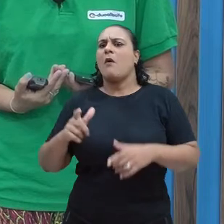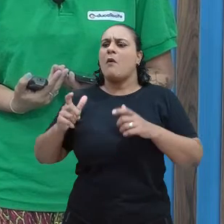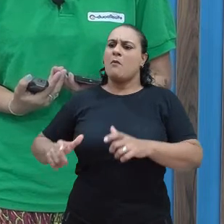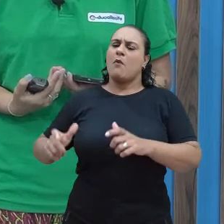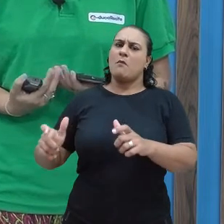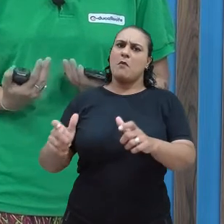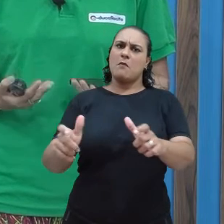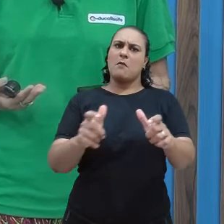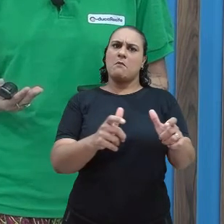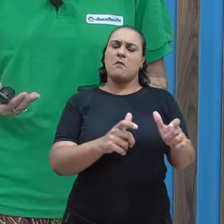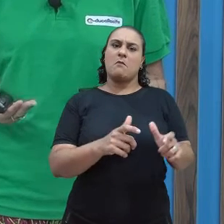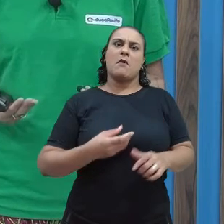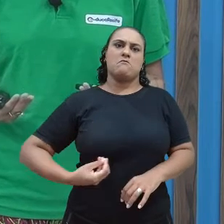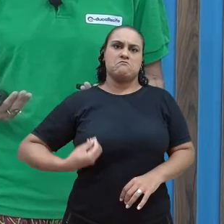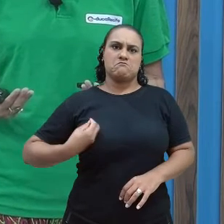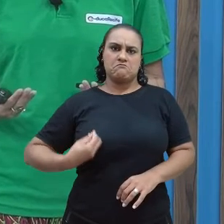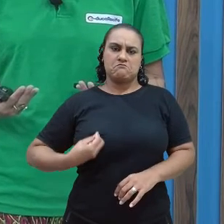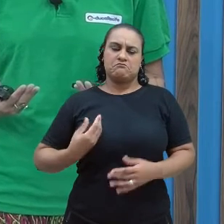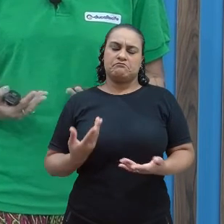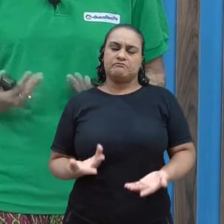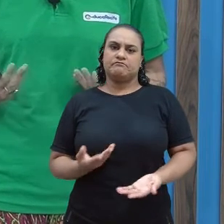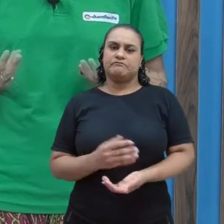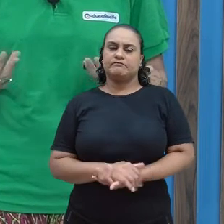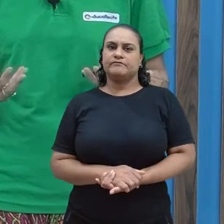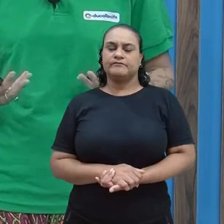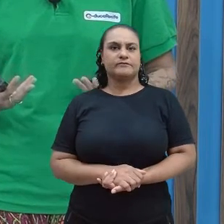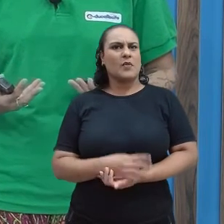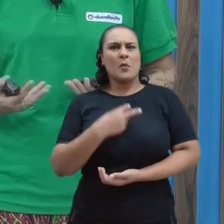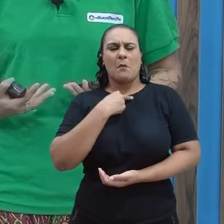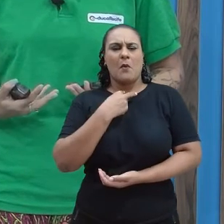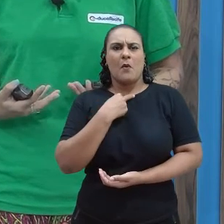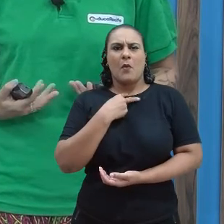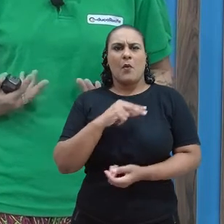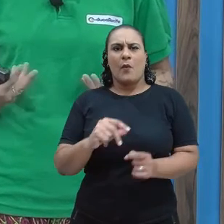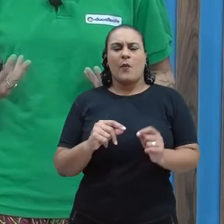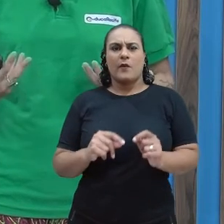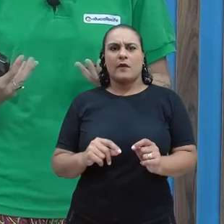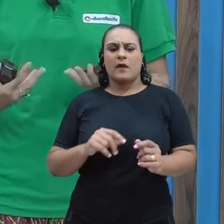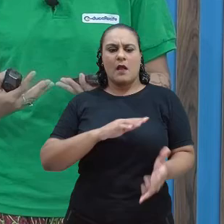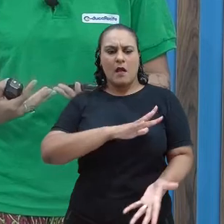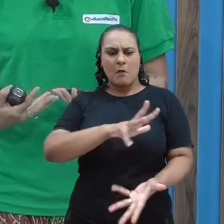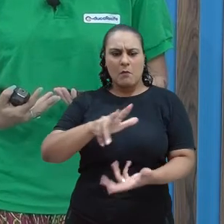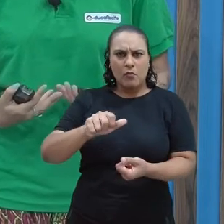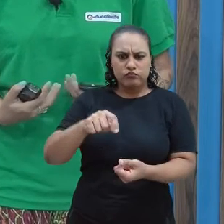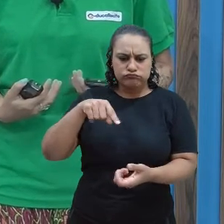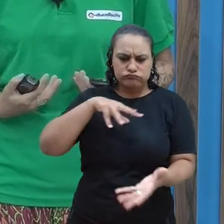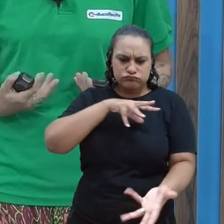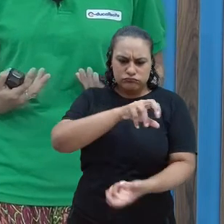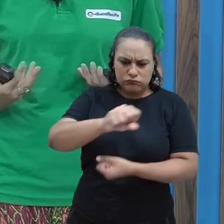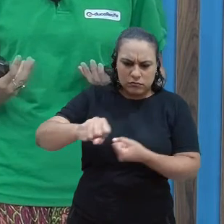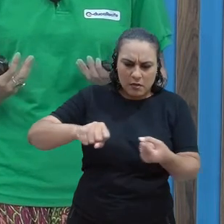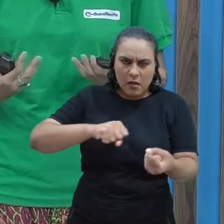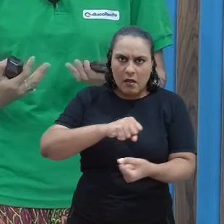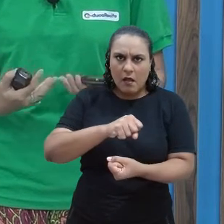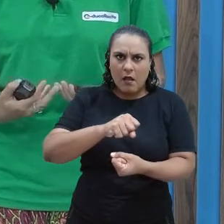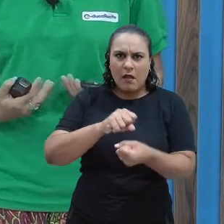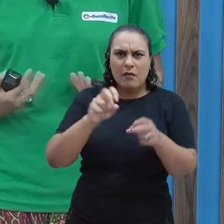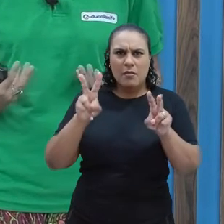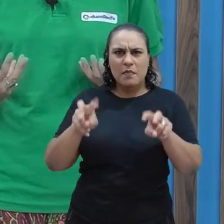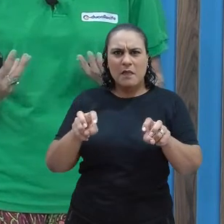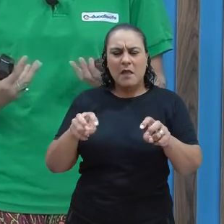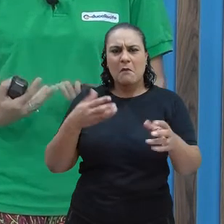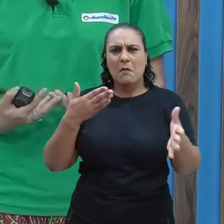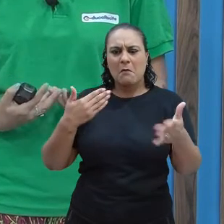existem, porque não pode a gente ter um mundo mais sustentável, falar em sustentabilidade,